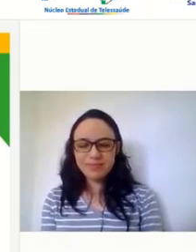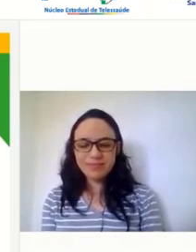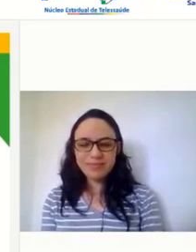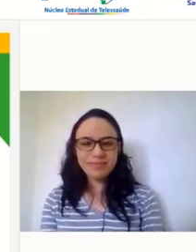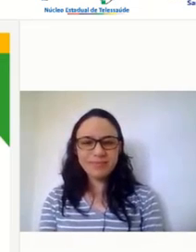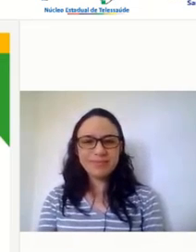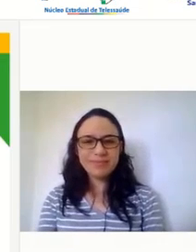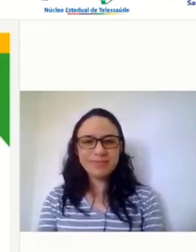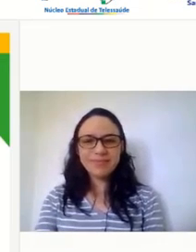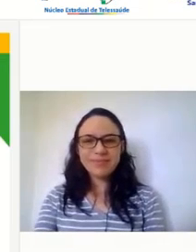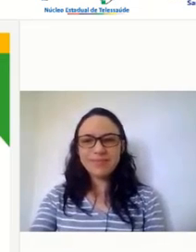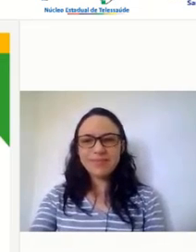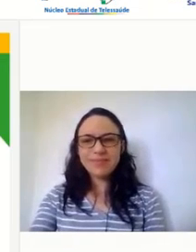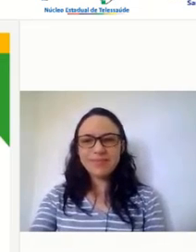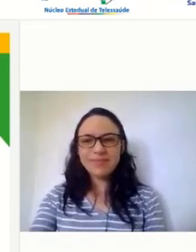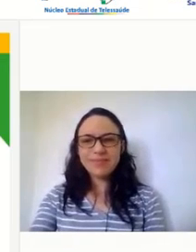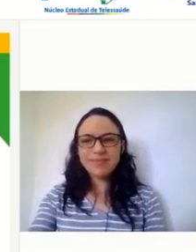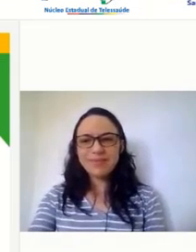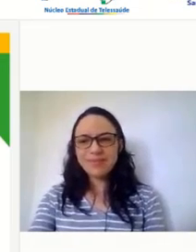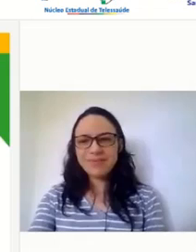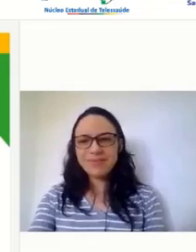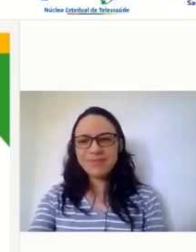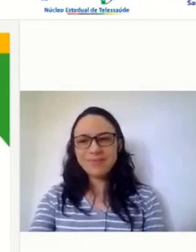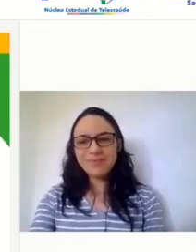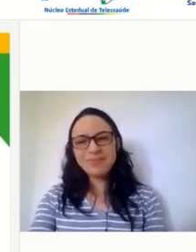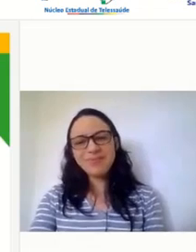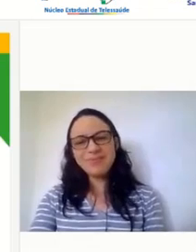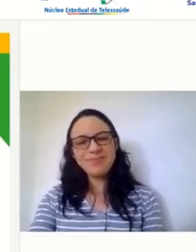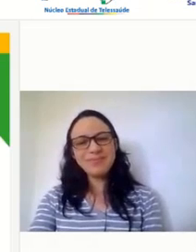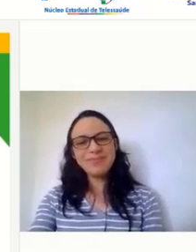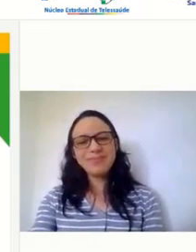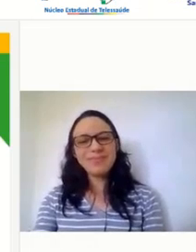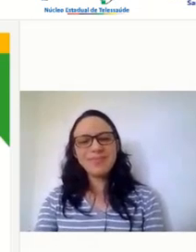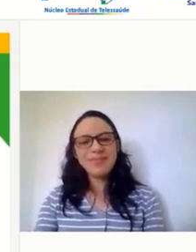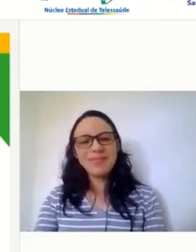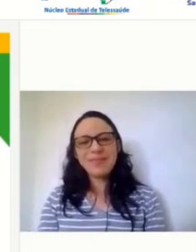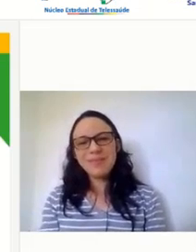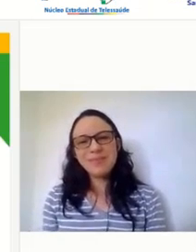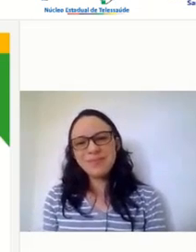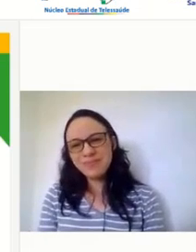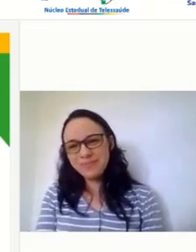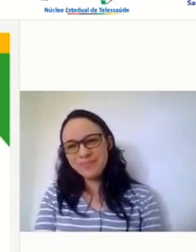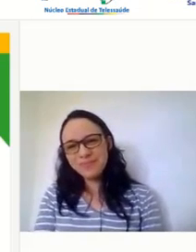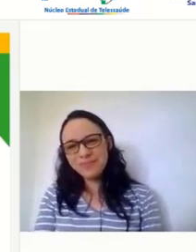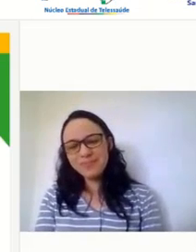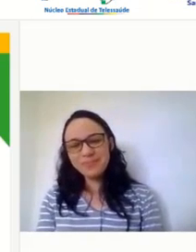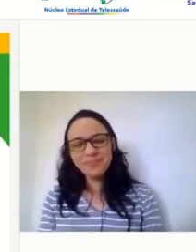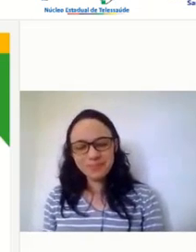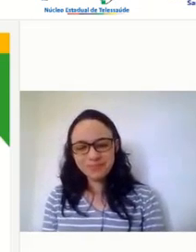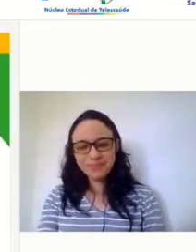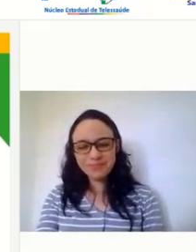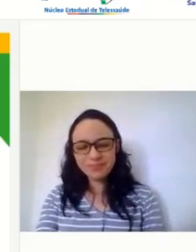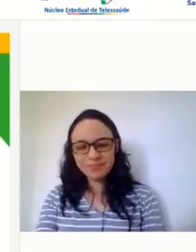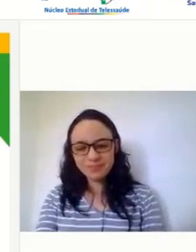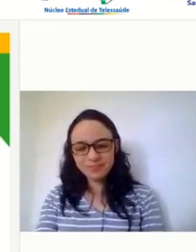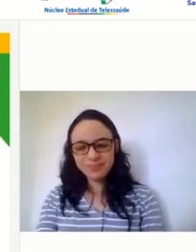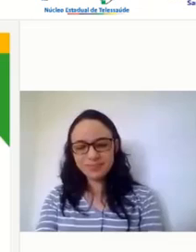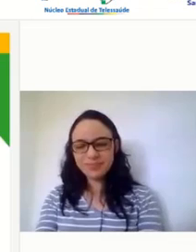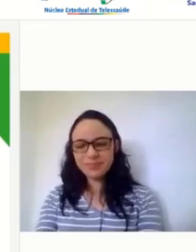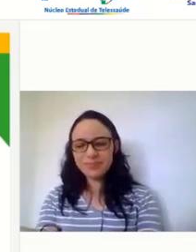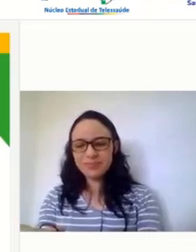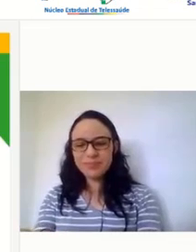então assim é eu vou dizer que quem é que quer